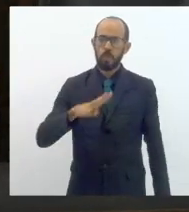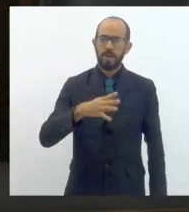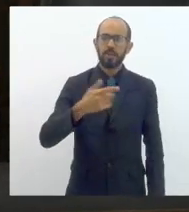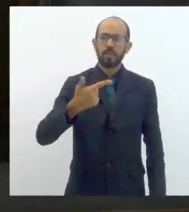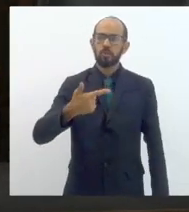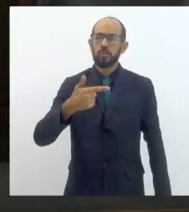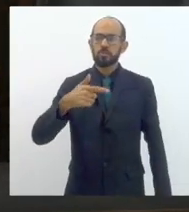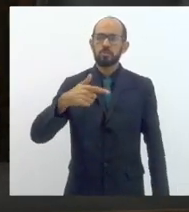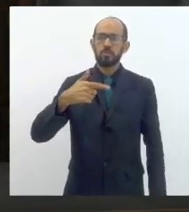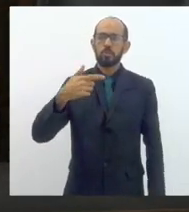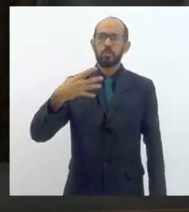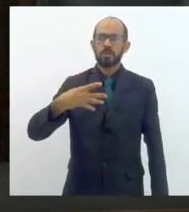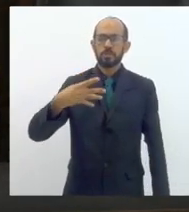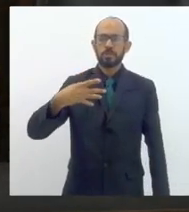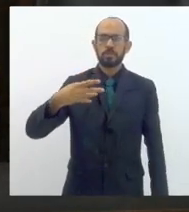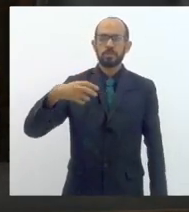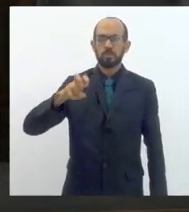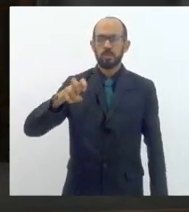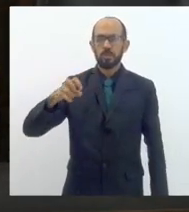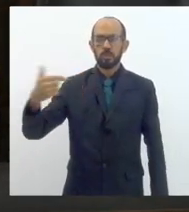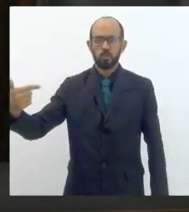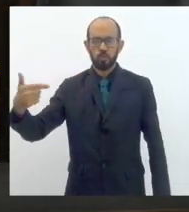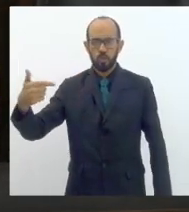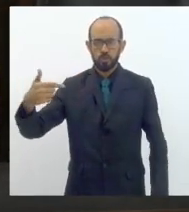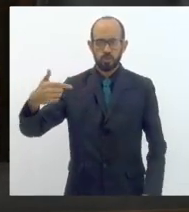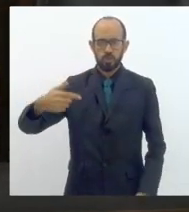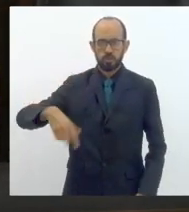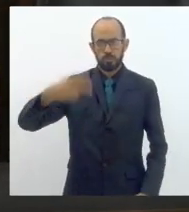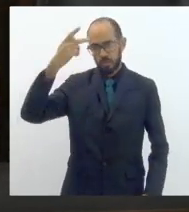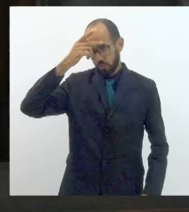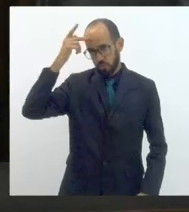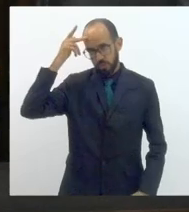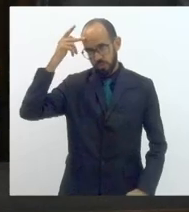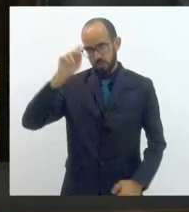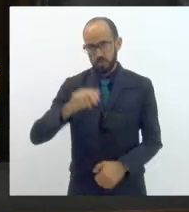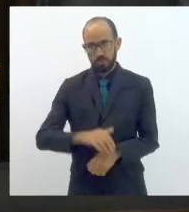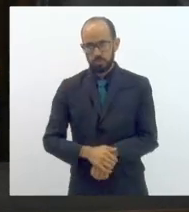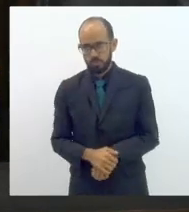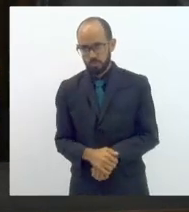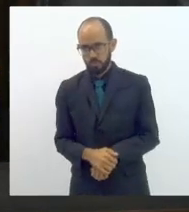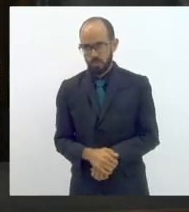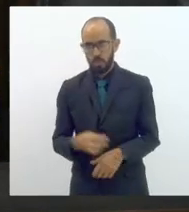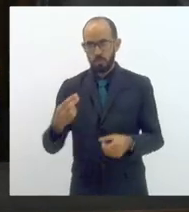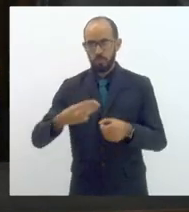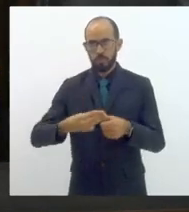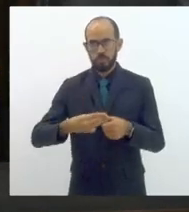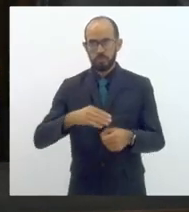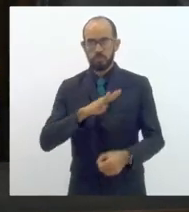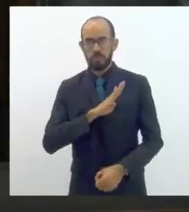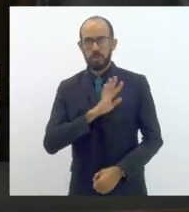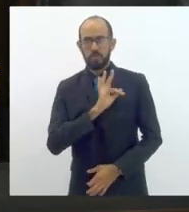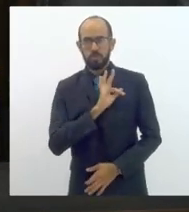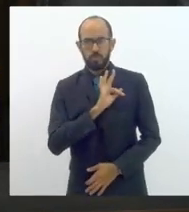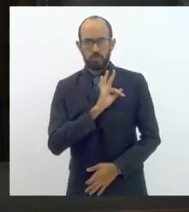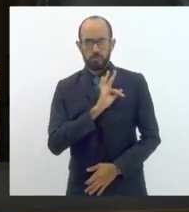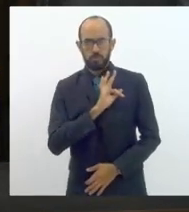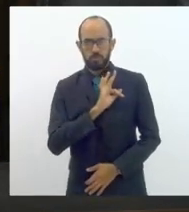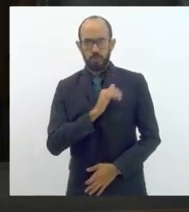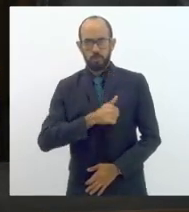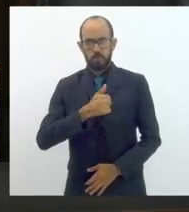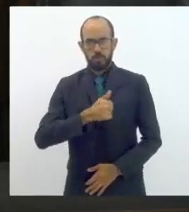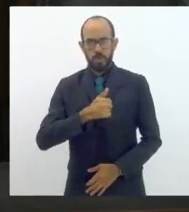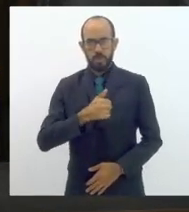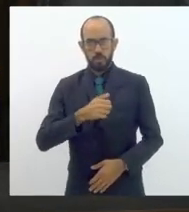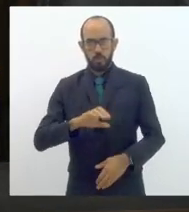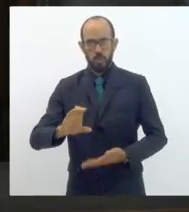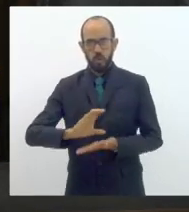42.452 munícipes. Município da Baixada Fluminense. Primeiro orçamento que eu administrei, 13 milhões e